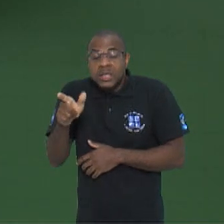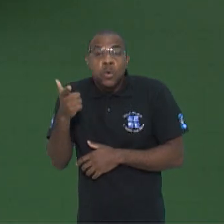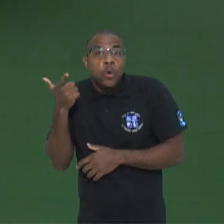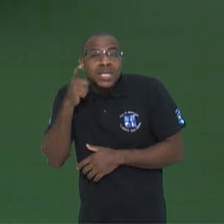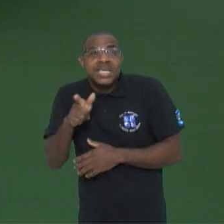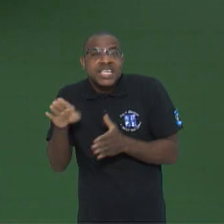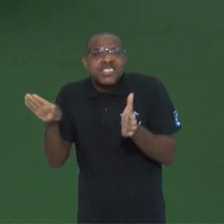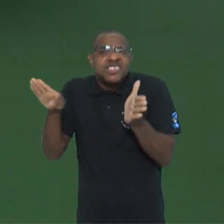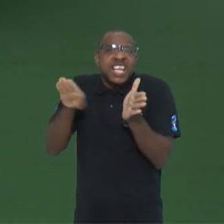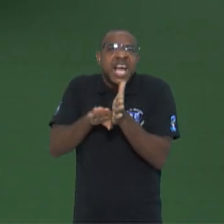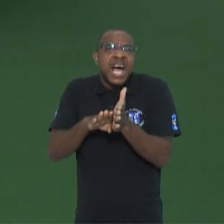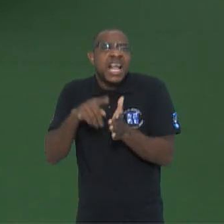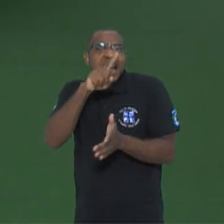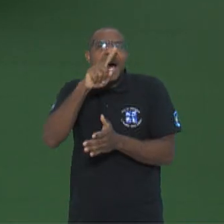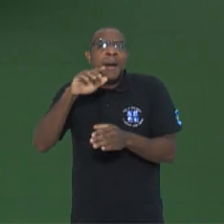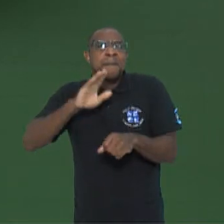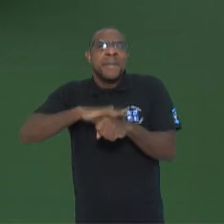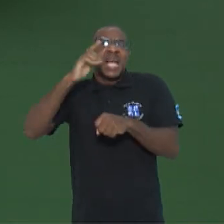Mont Blanc,